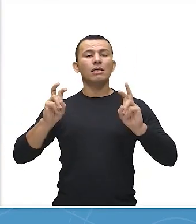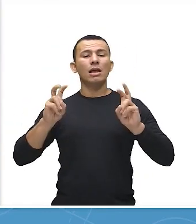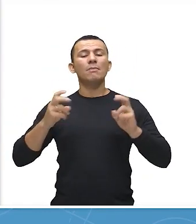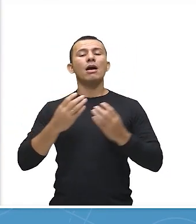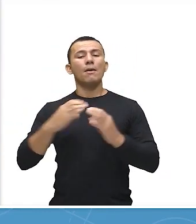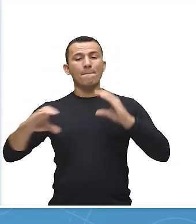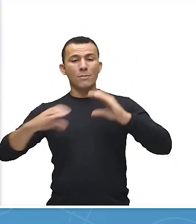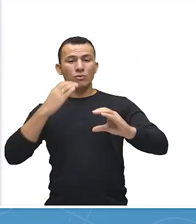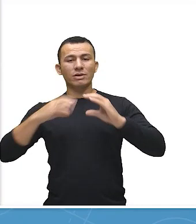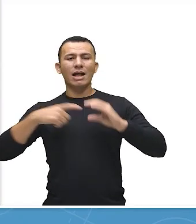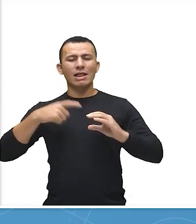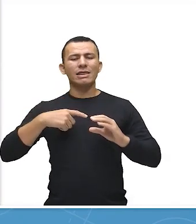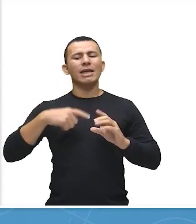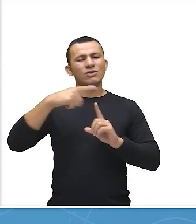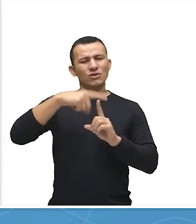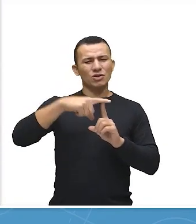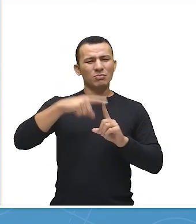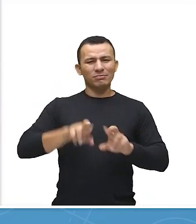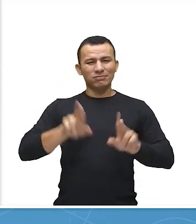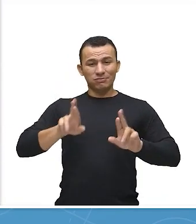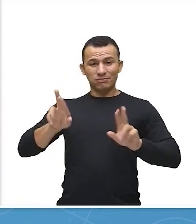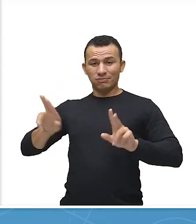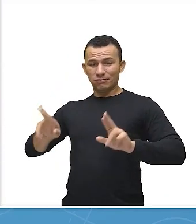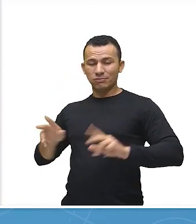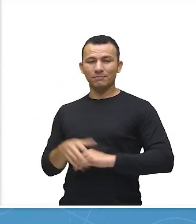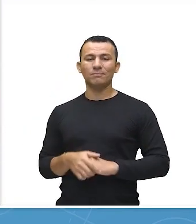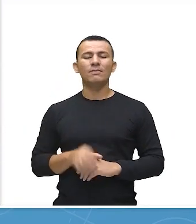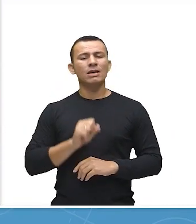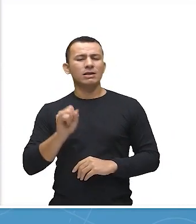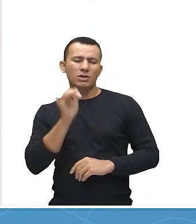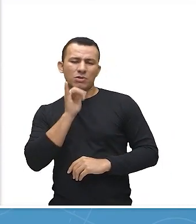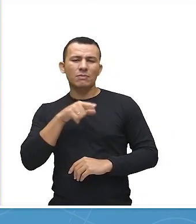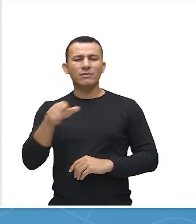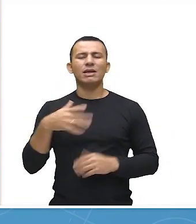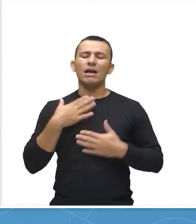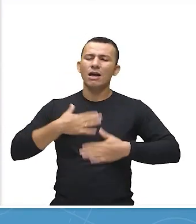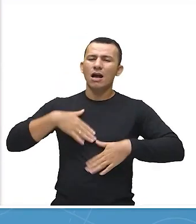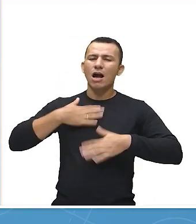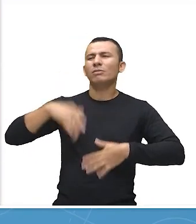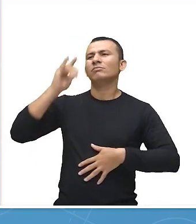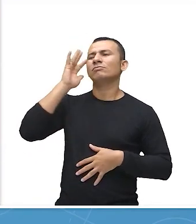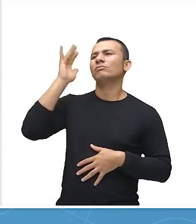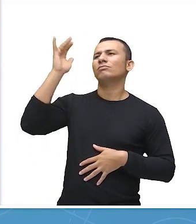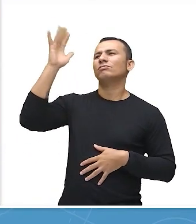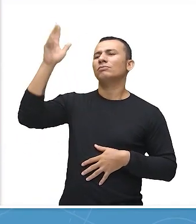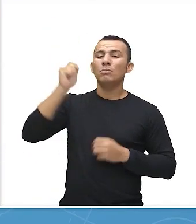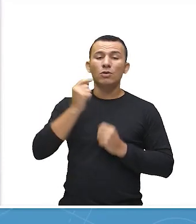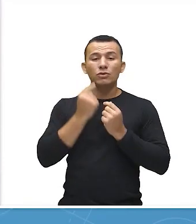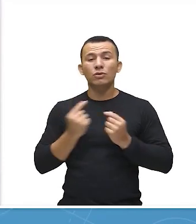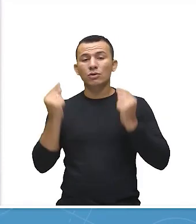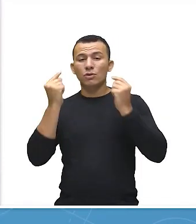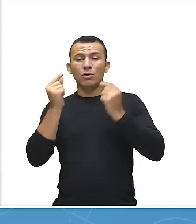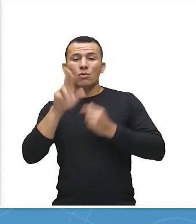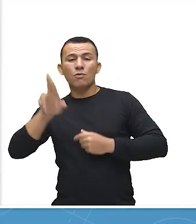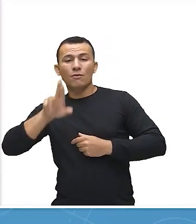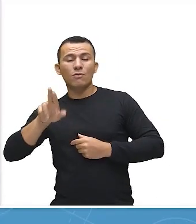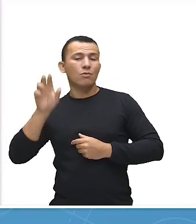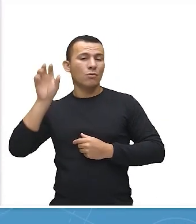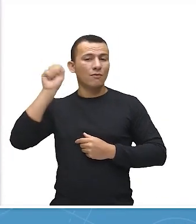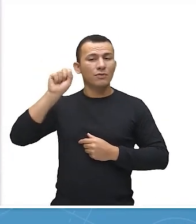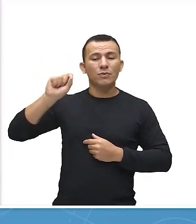musical, era só vocal. E é uma sensação que parece que você fica um pouco assim inerte,